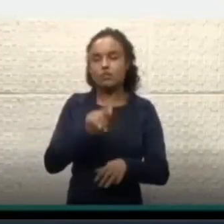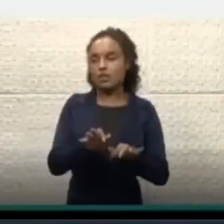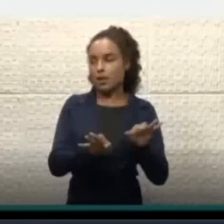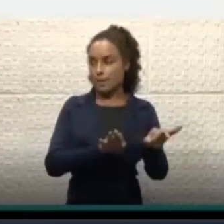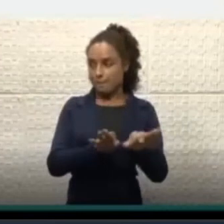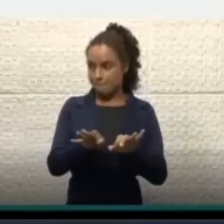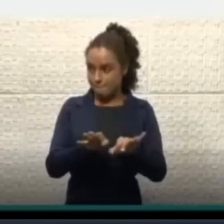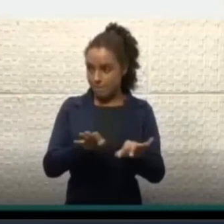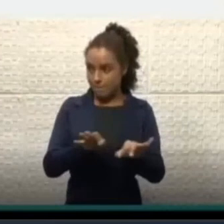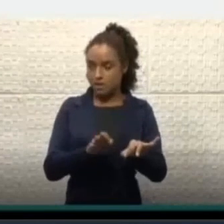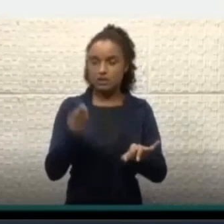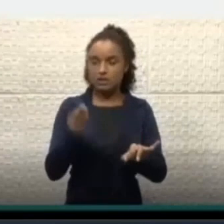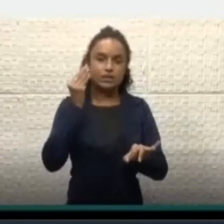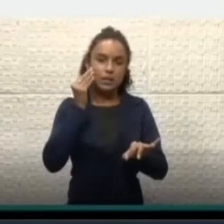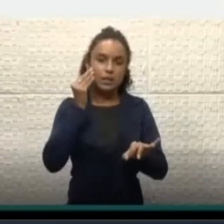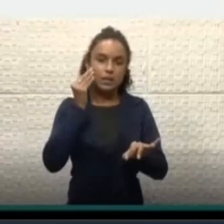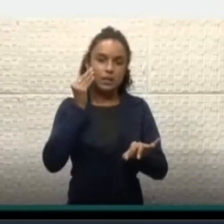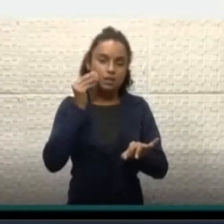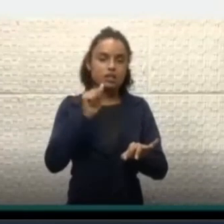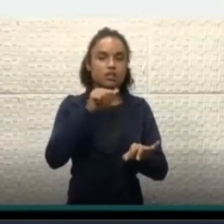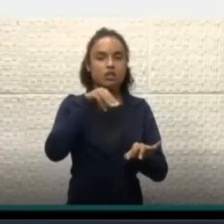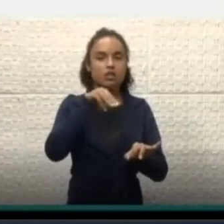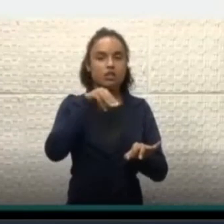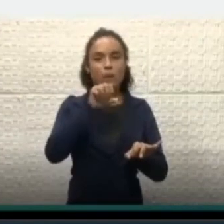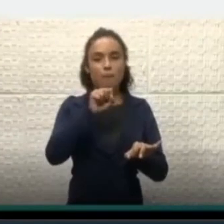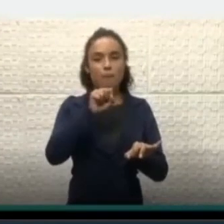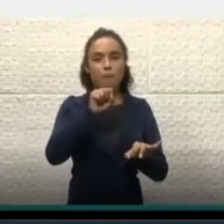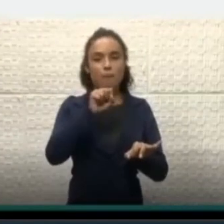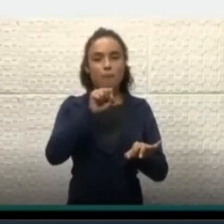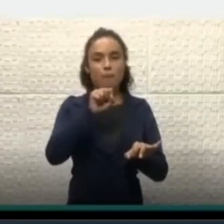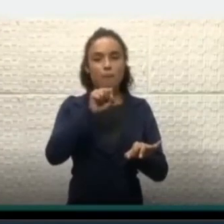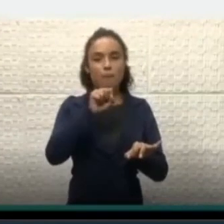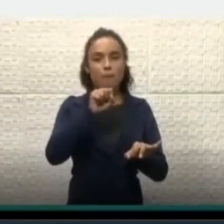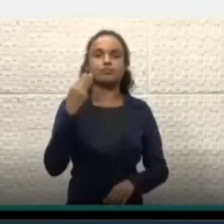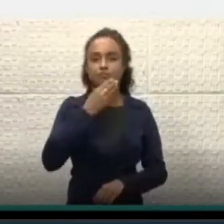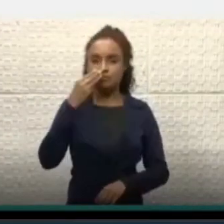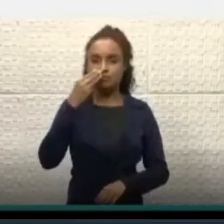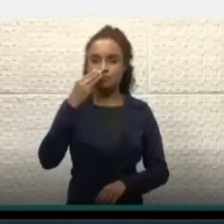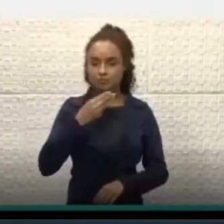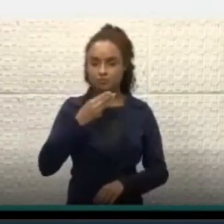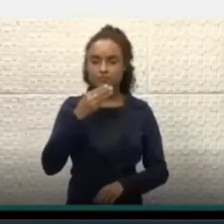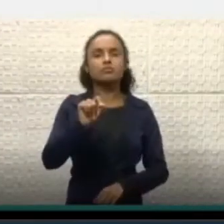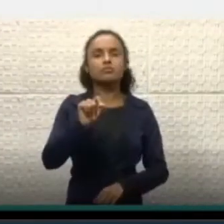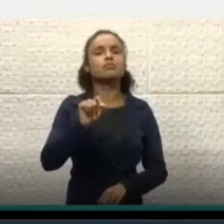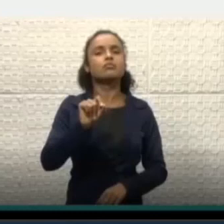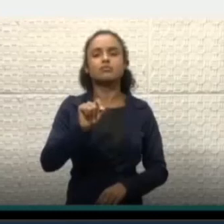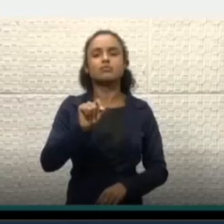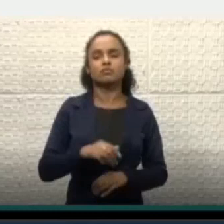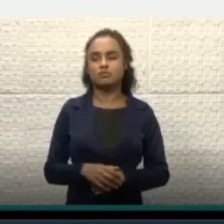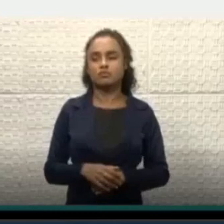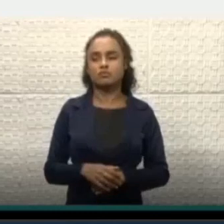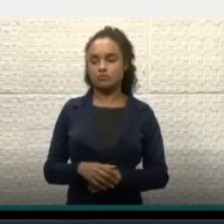Bom, a preparação da amostra. Vamos começar, então, com a preparação do açúcar. O